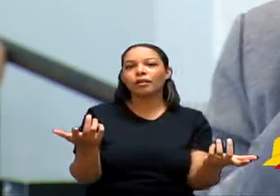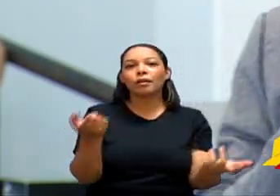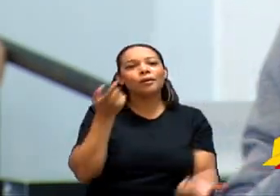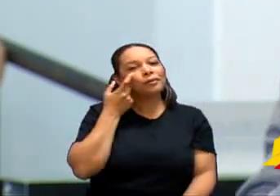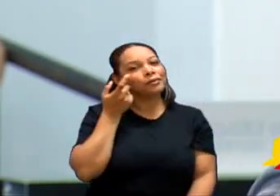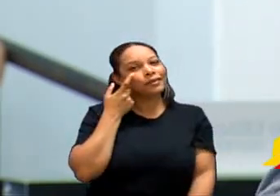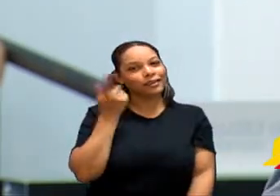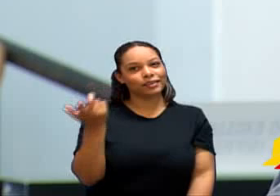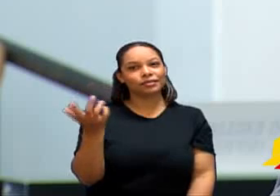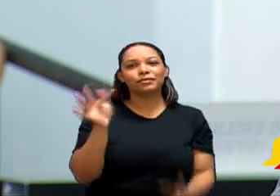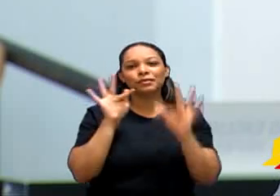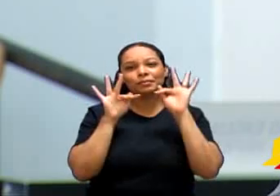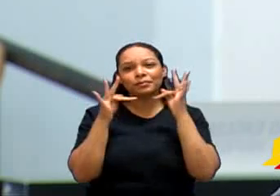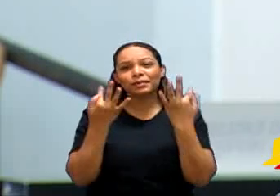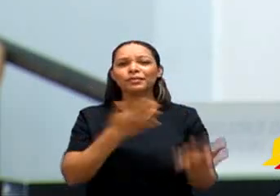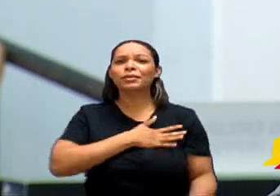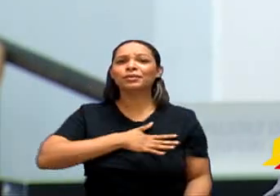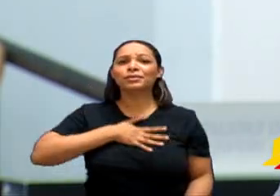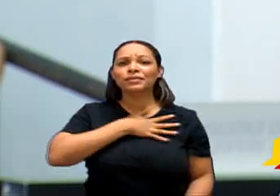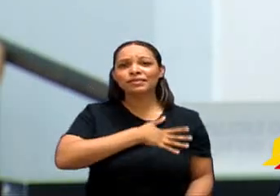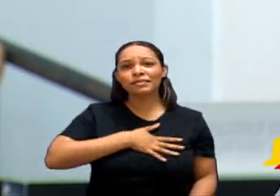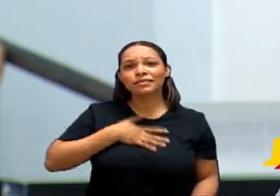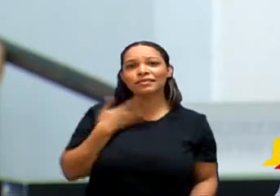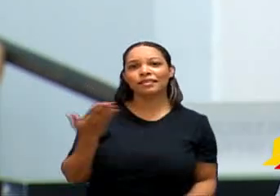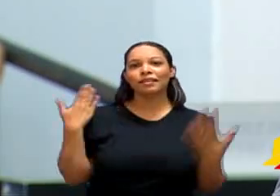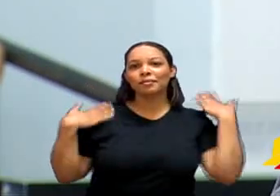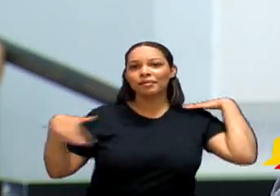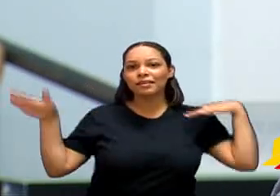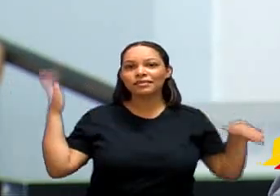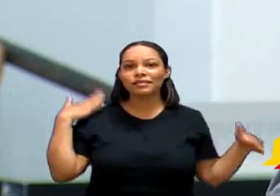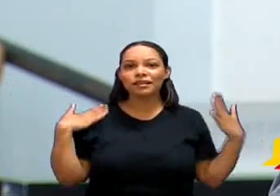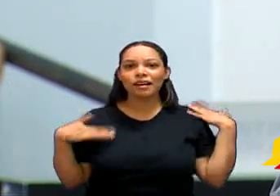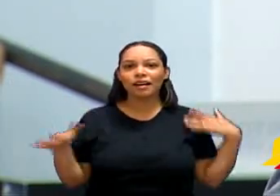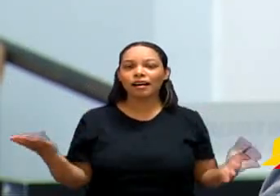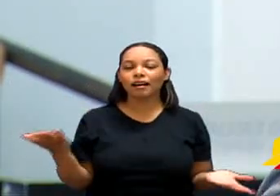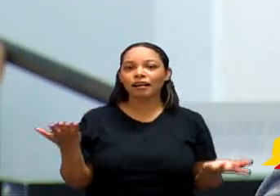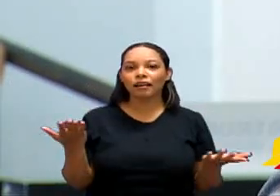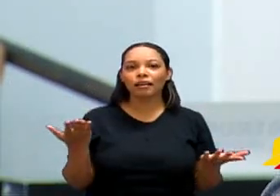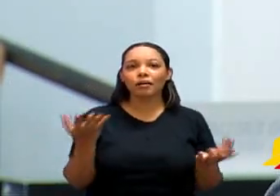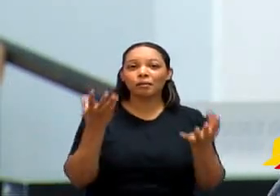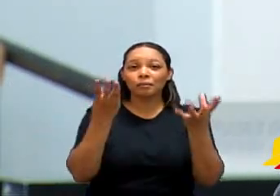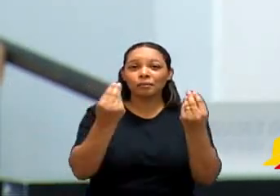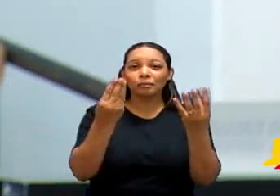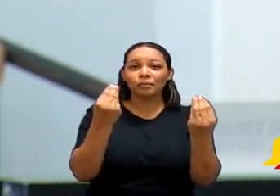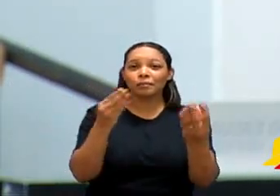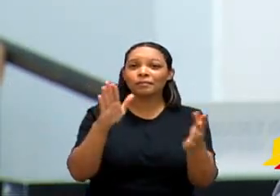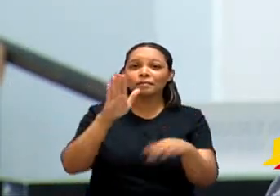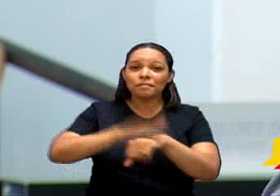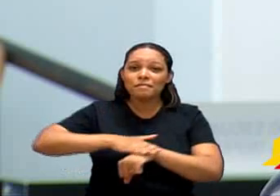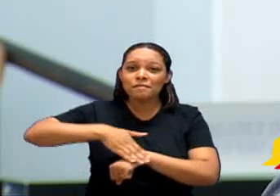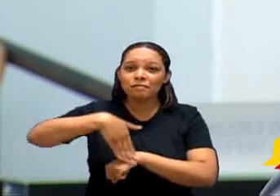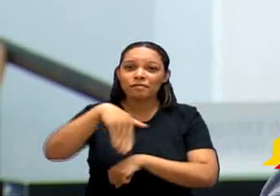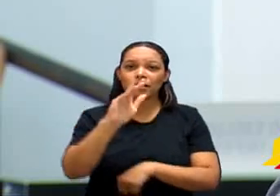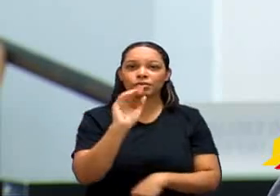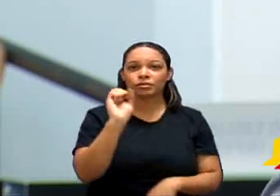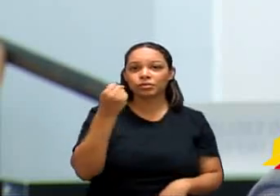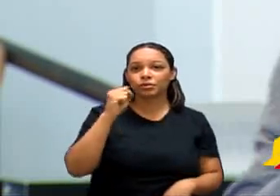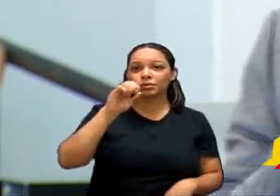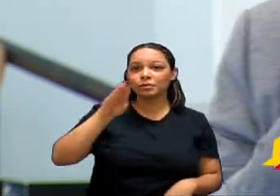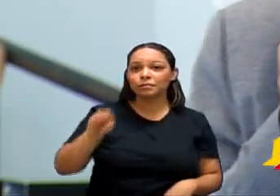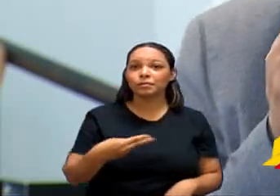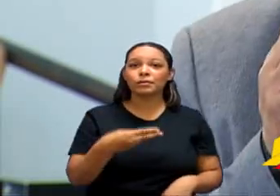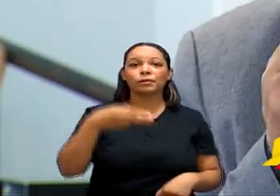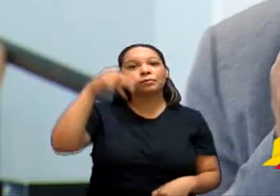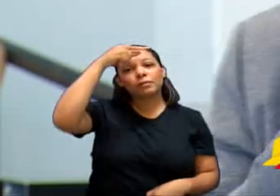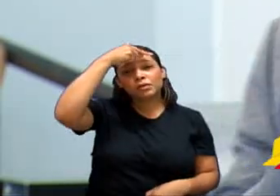semana. Ali já vai mais de 8, 10 mil pessoas a todos os domingos para aquela região. Isso aí poderia acomodar melhor todos